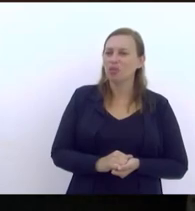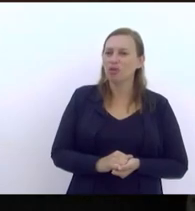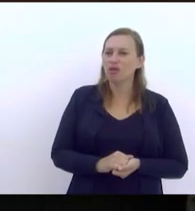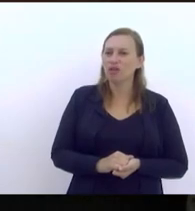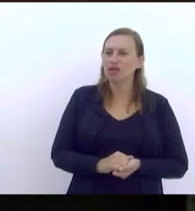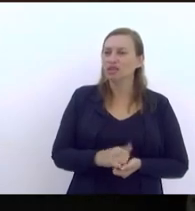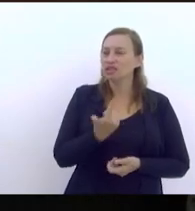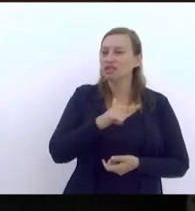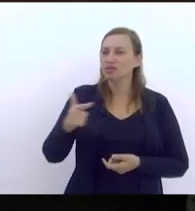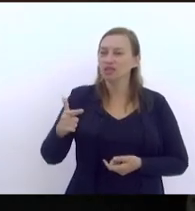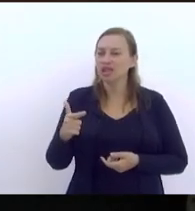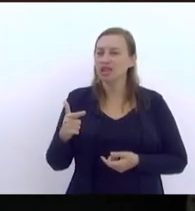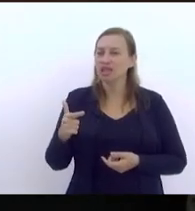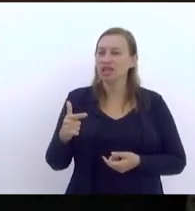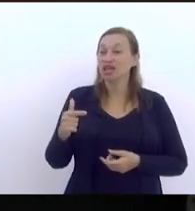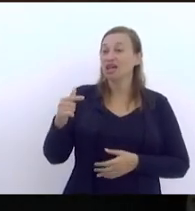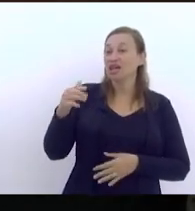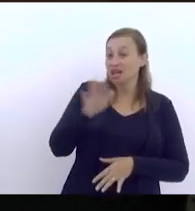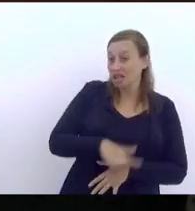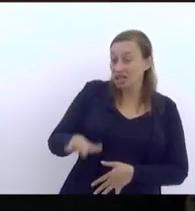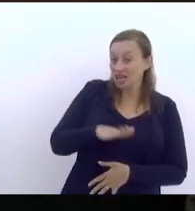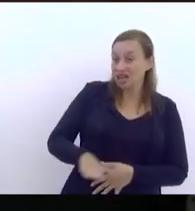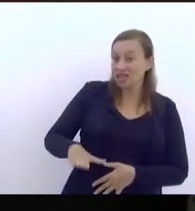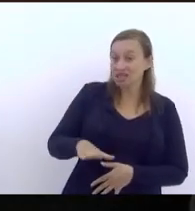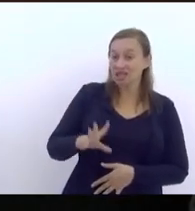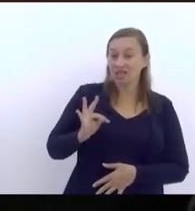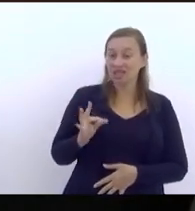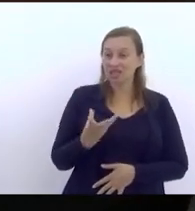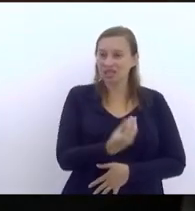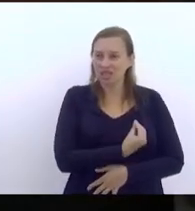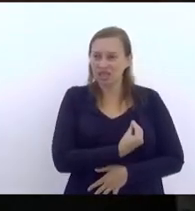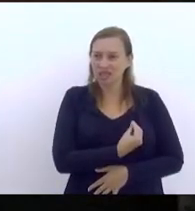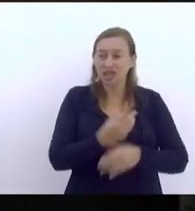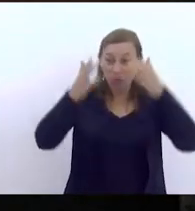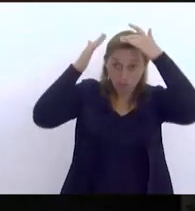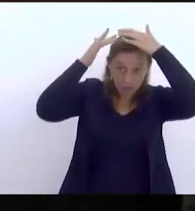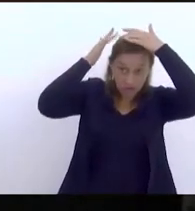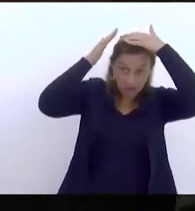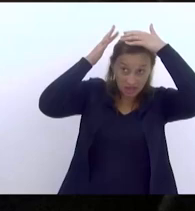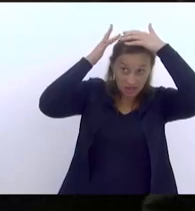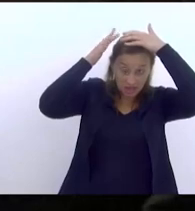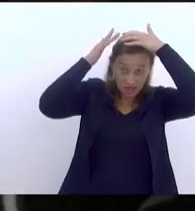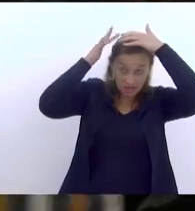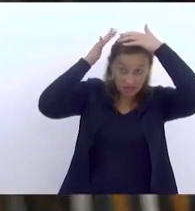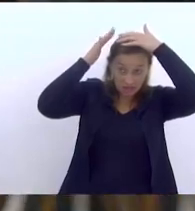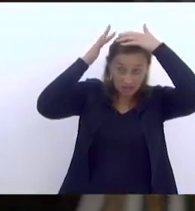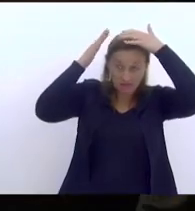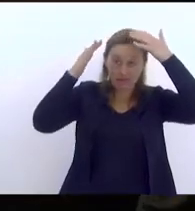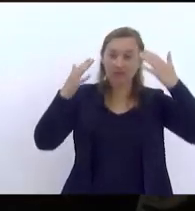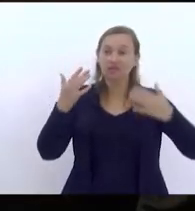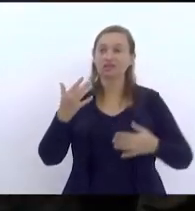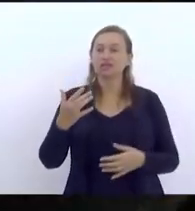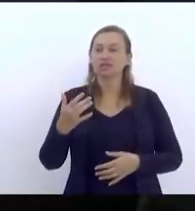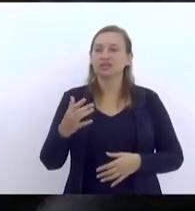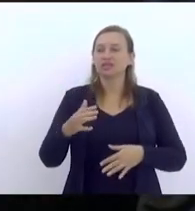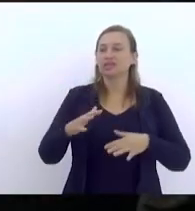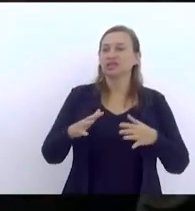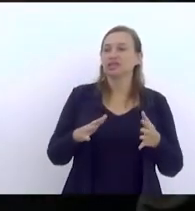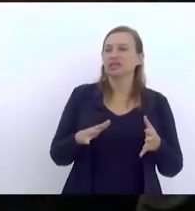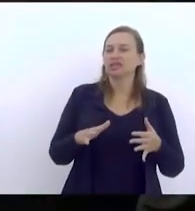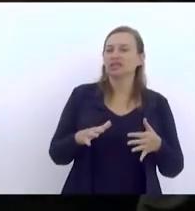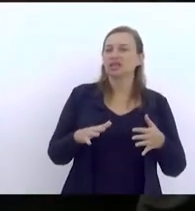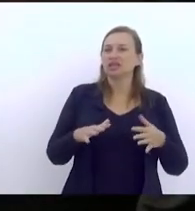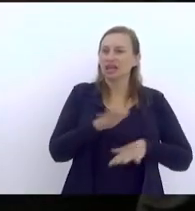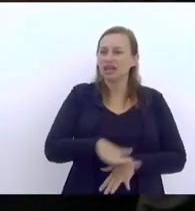Não existe criança trans. A neurocirurgia comprova que o cérebro da criança tem uma grande plasticidade, ou